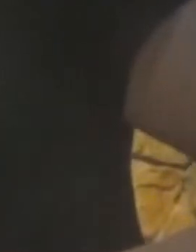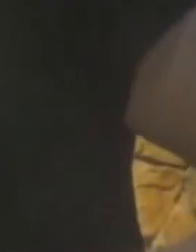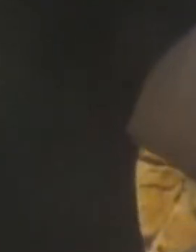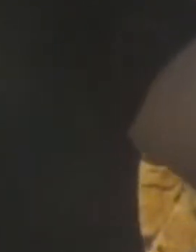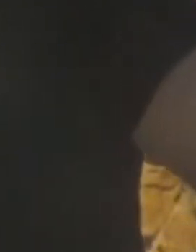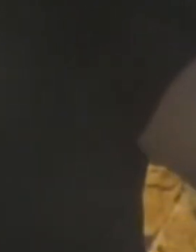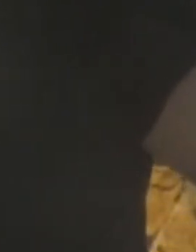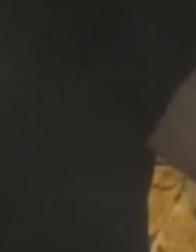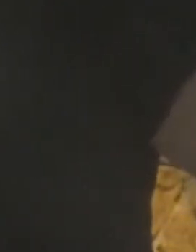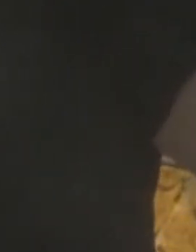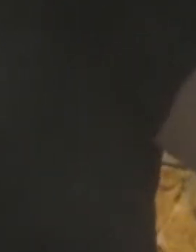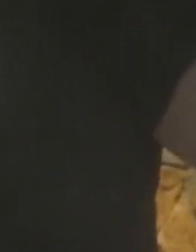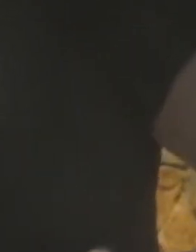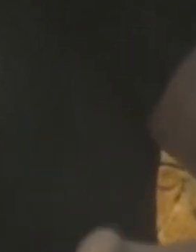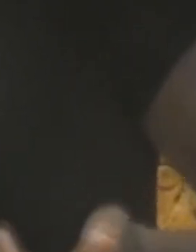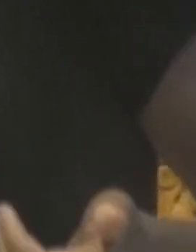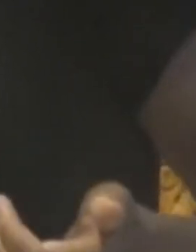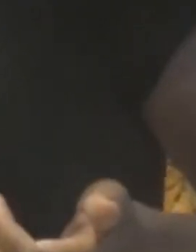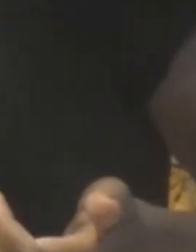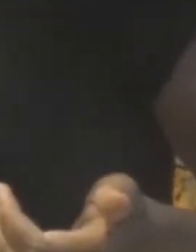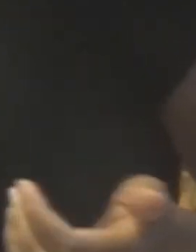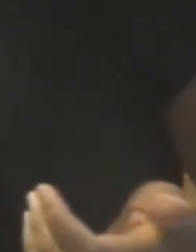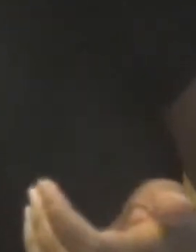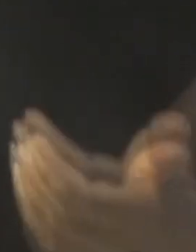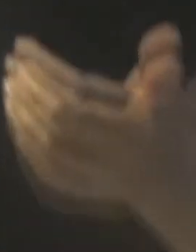metade em ti